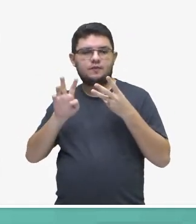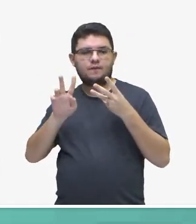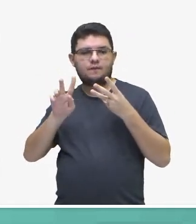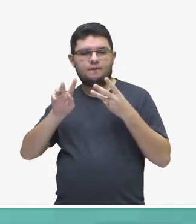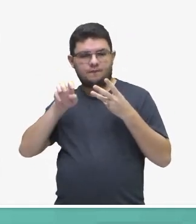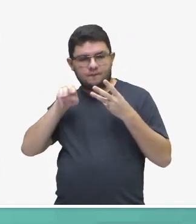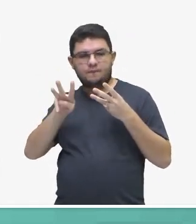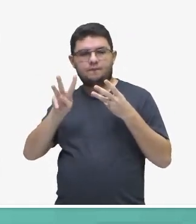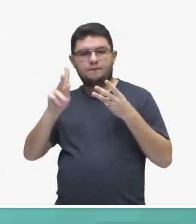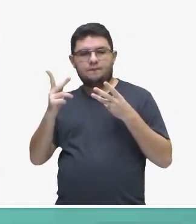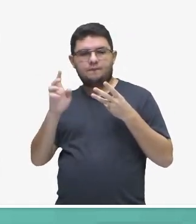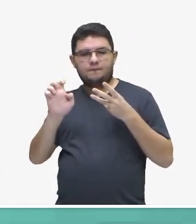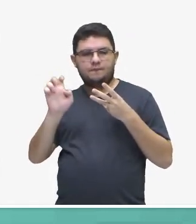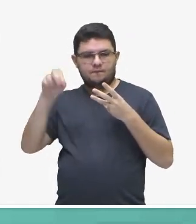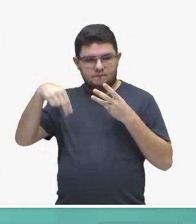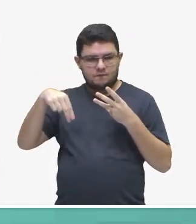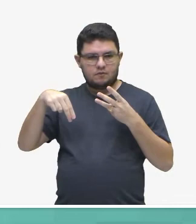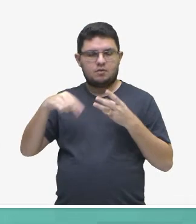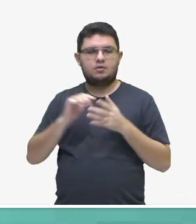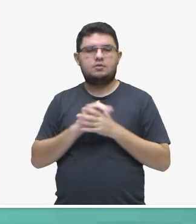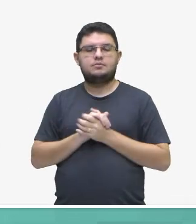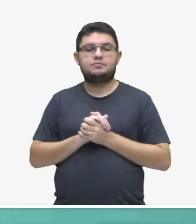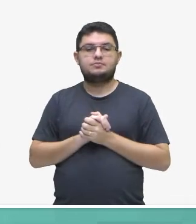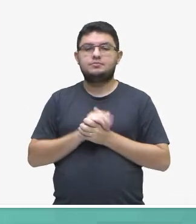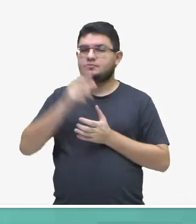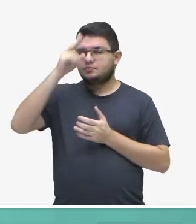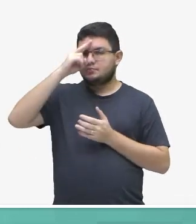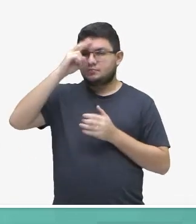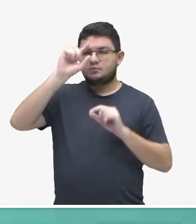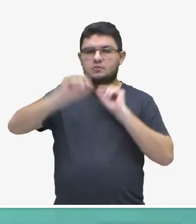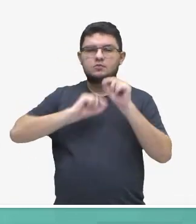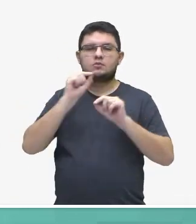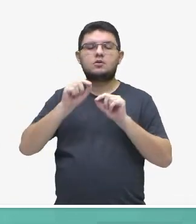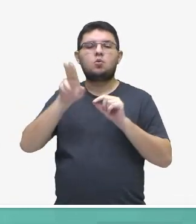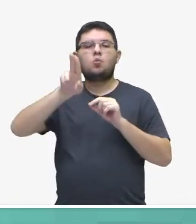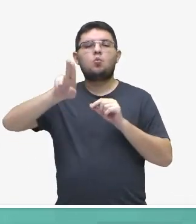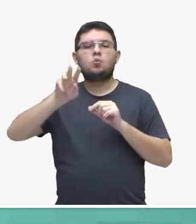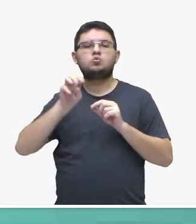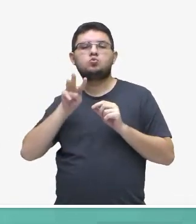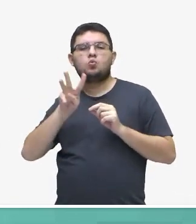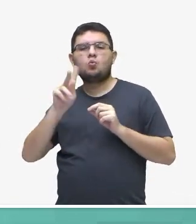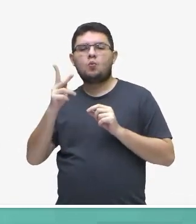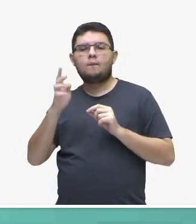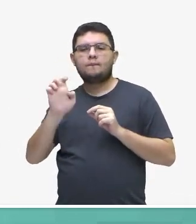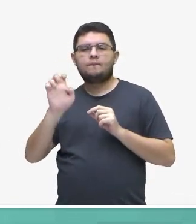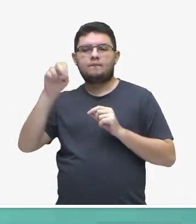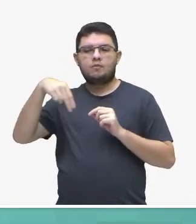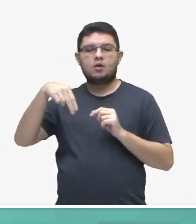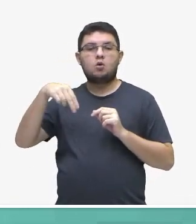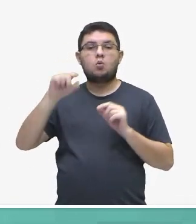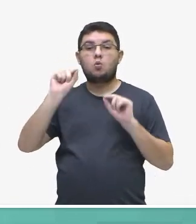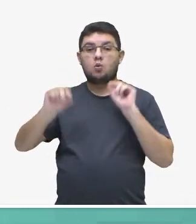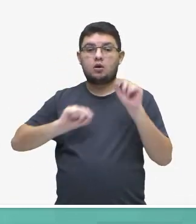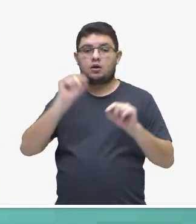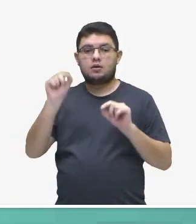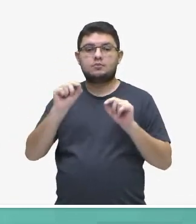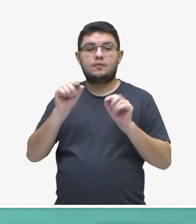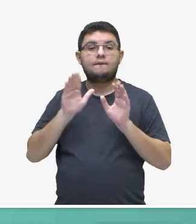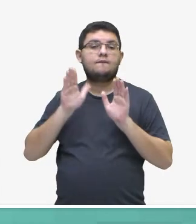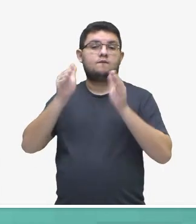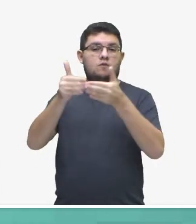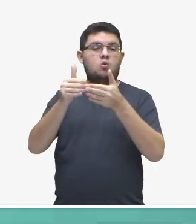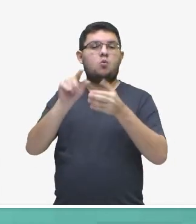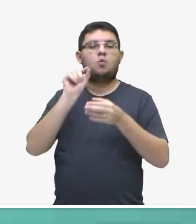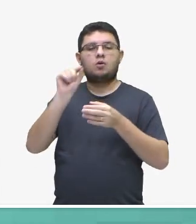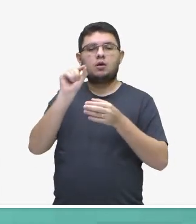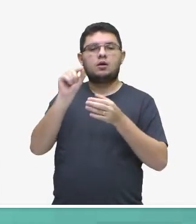é a double H word when. Lembrem que quando eu uso when, eu sempre vou utilizar o when para saber